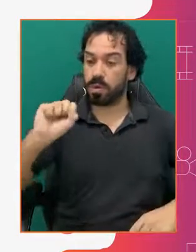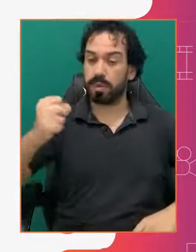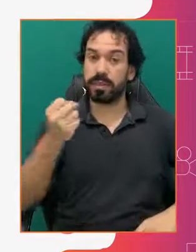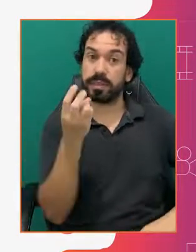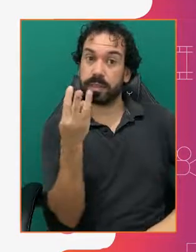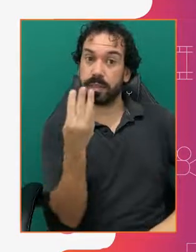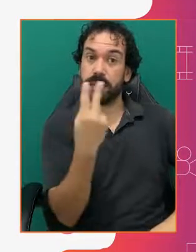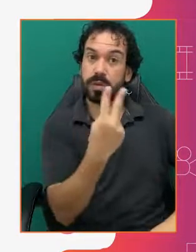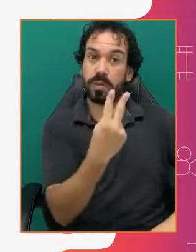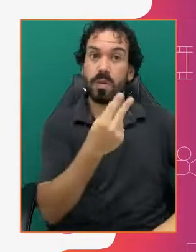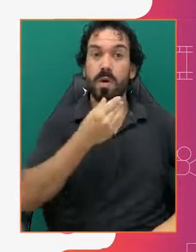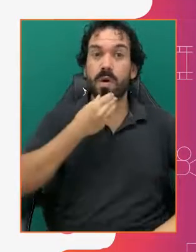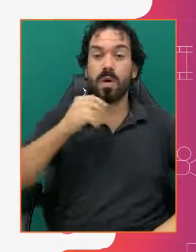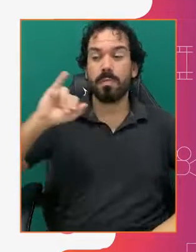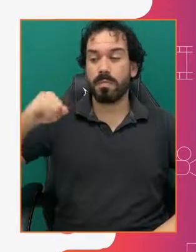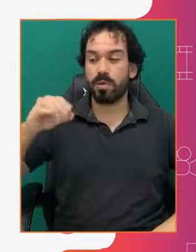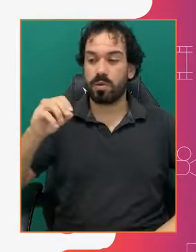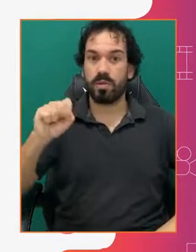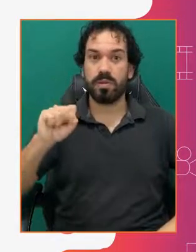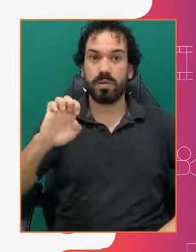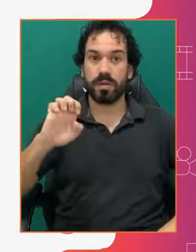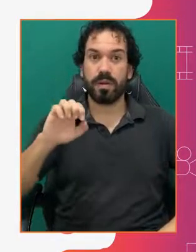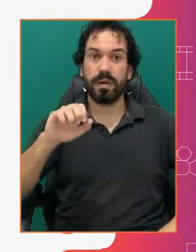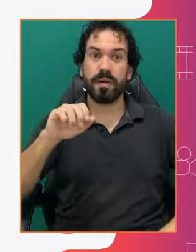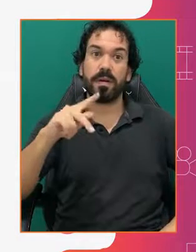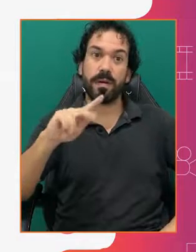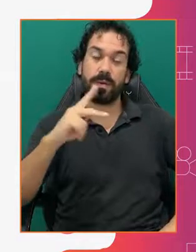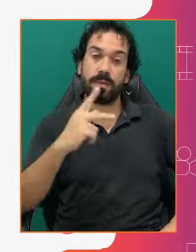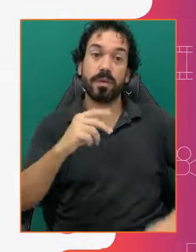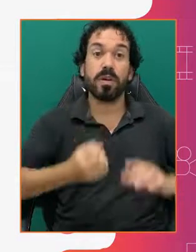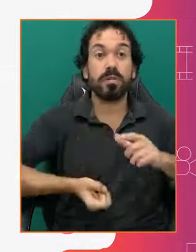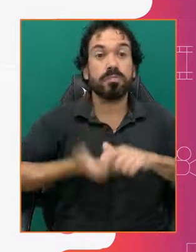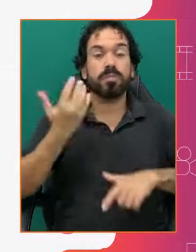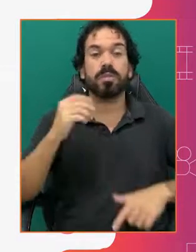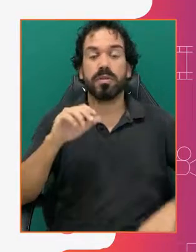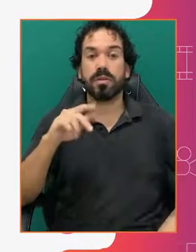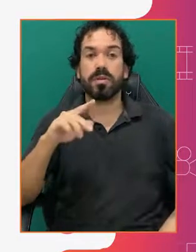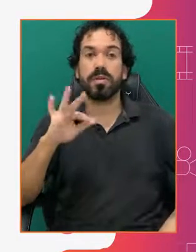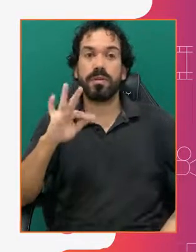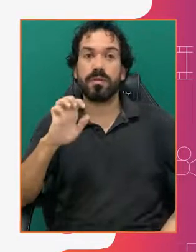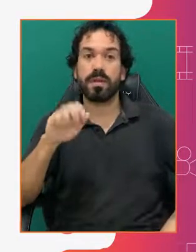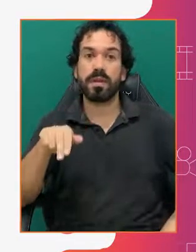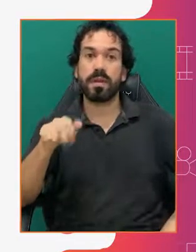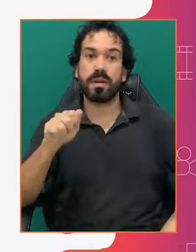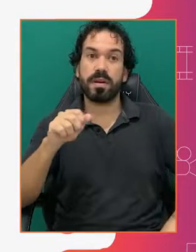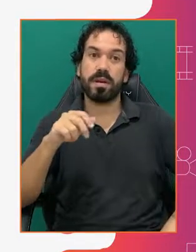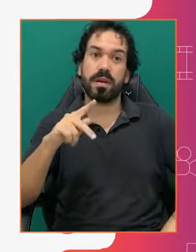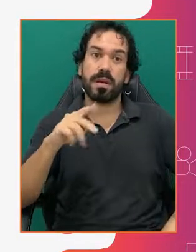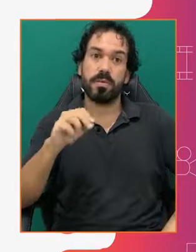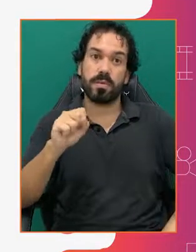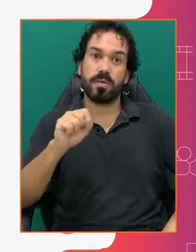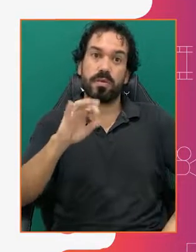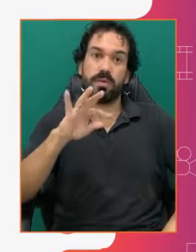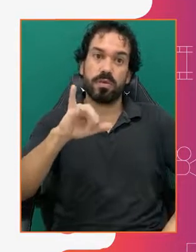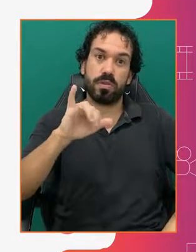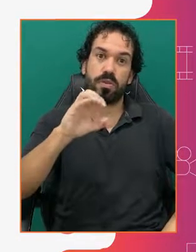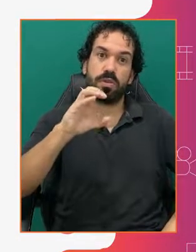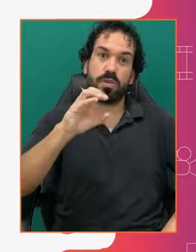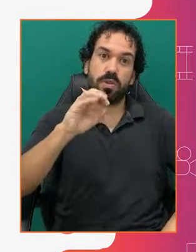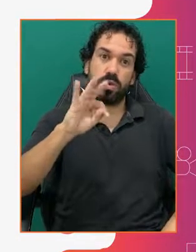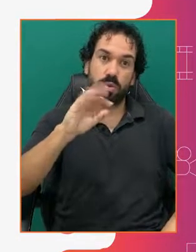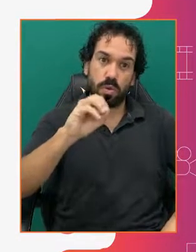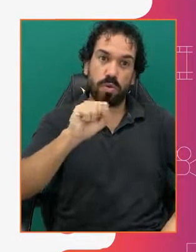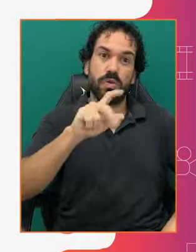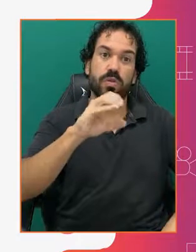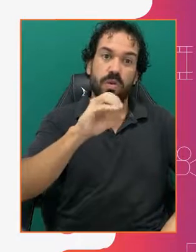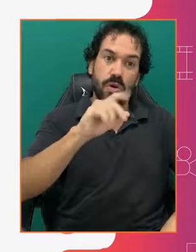1832, Joseph Plateau inventou o fenaquistoscópio, que pode ter um ou dois discos, um